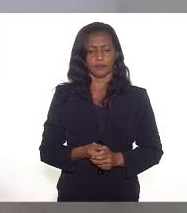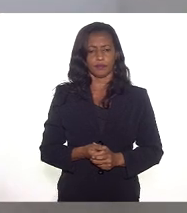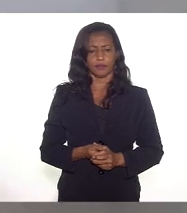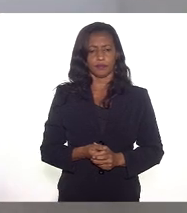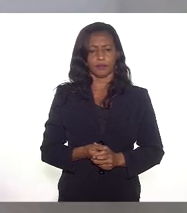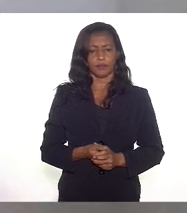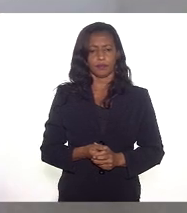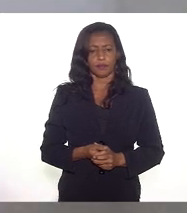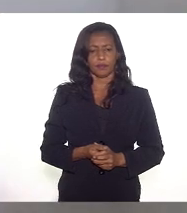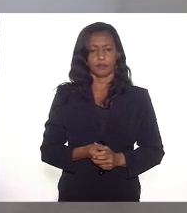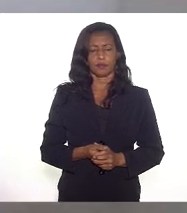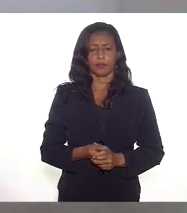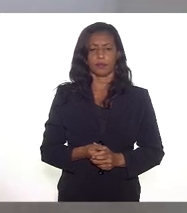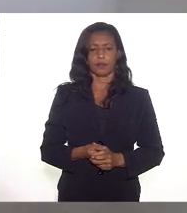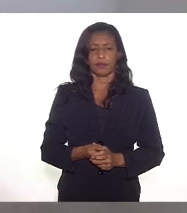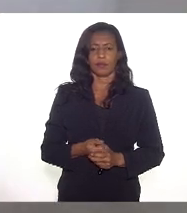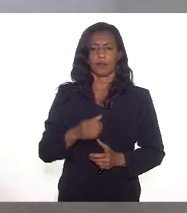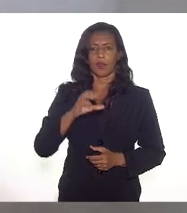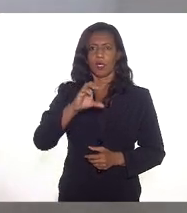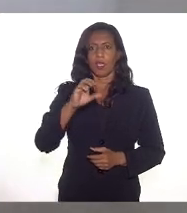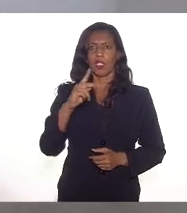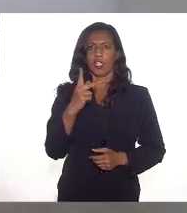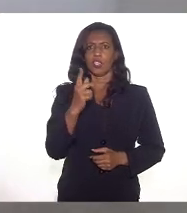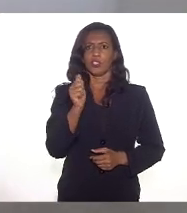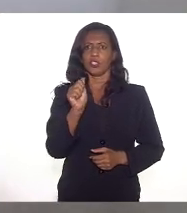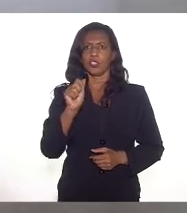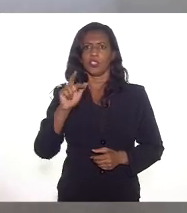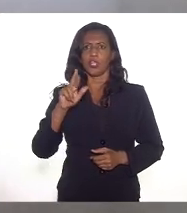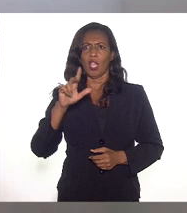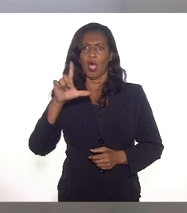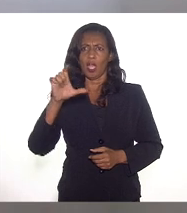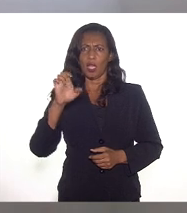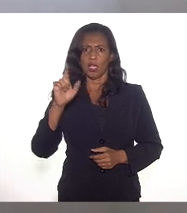Eu vou perguntar um instante, Renata. Charles Batista está no vídeo, ele estava agora.